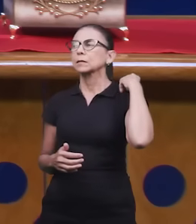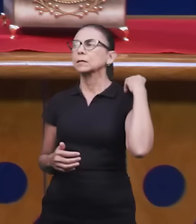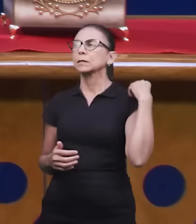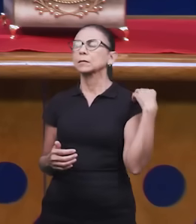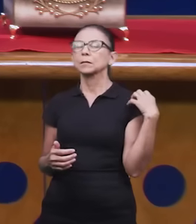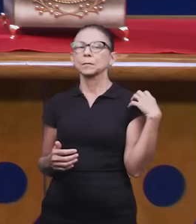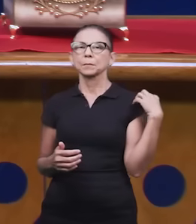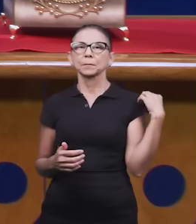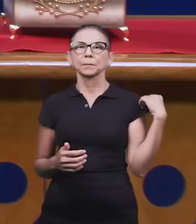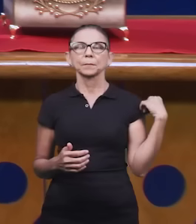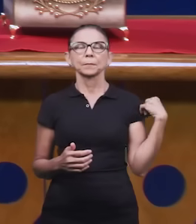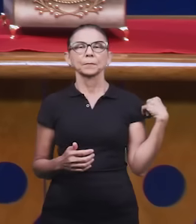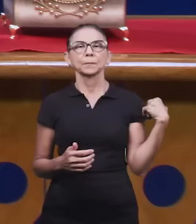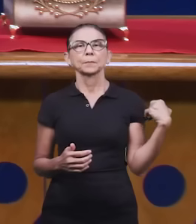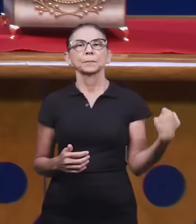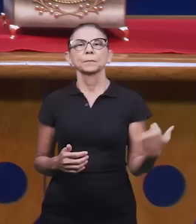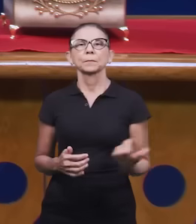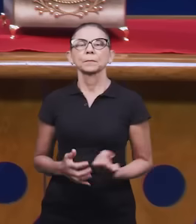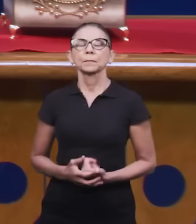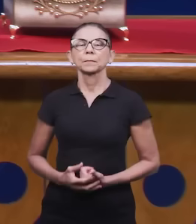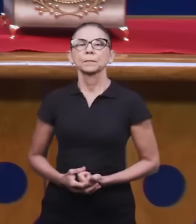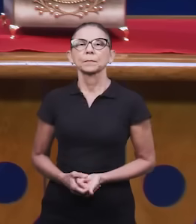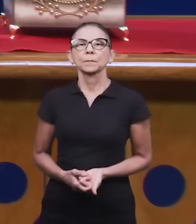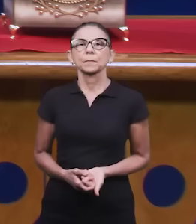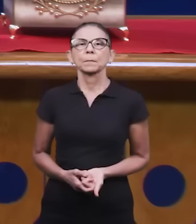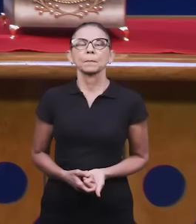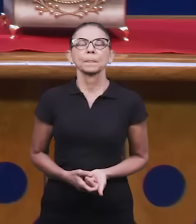Pode passar aqui.